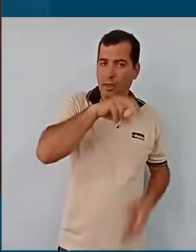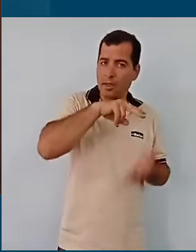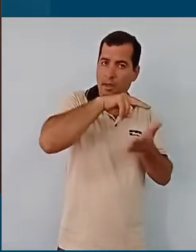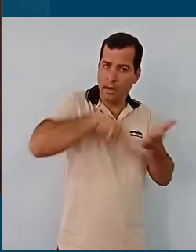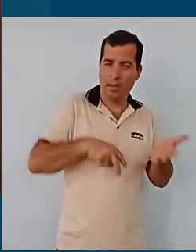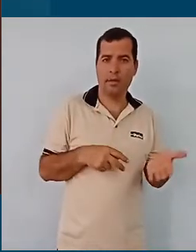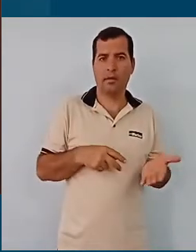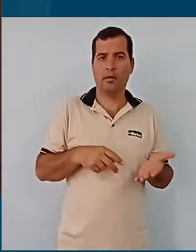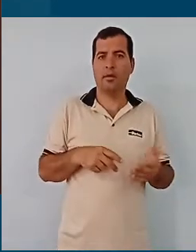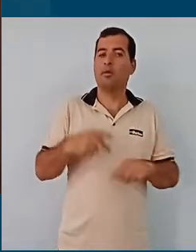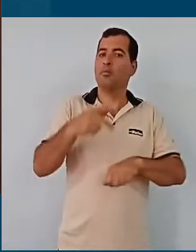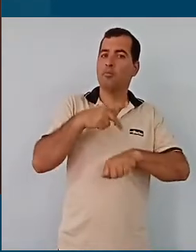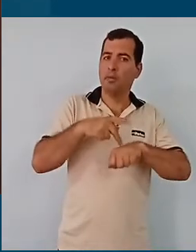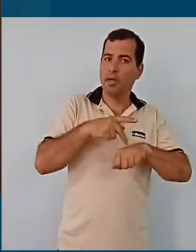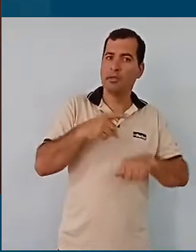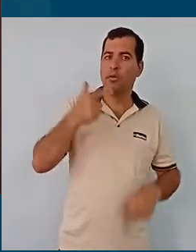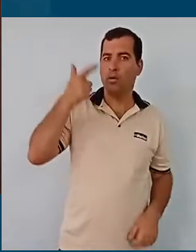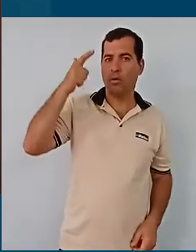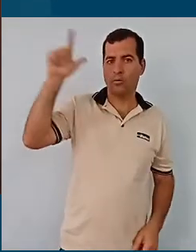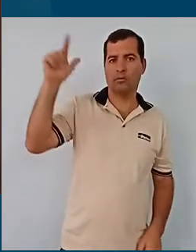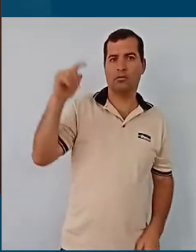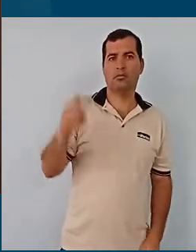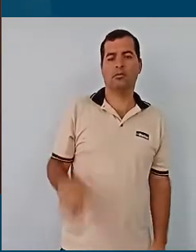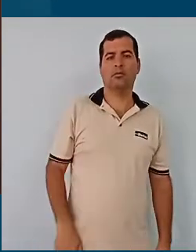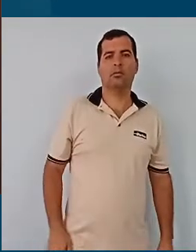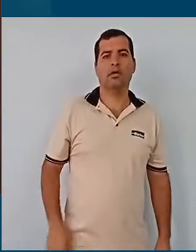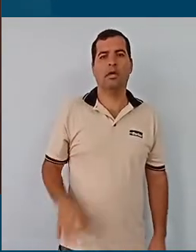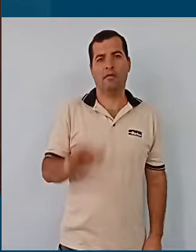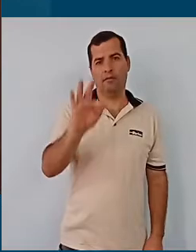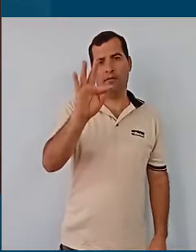tão avançado na educação quanto é a Finlândia.